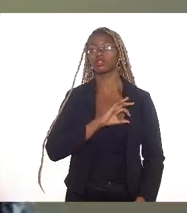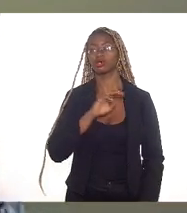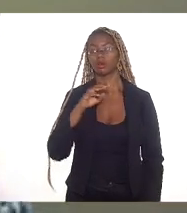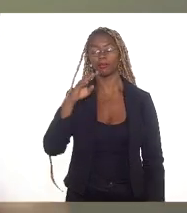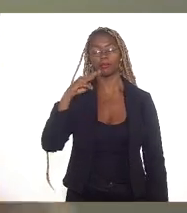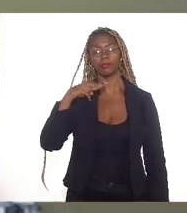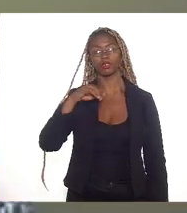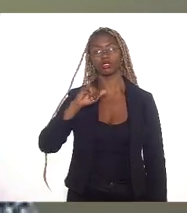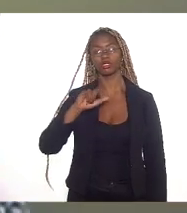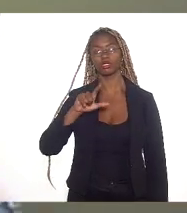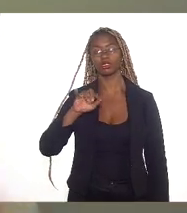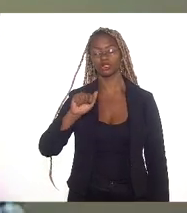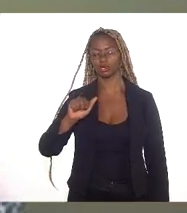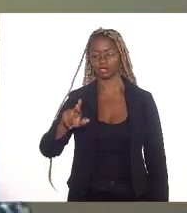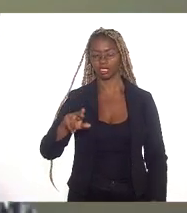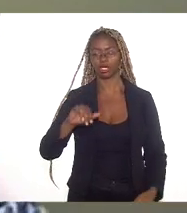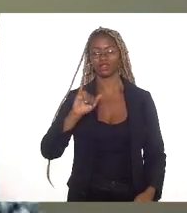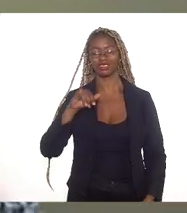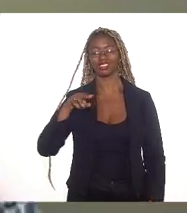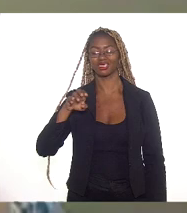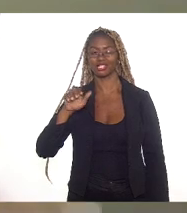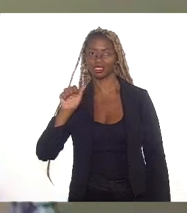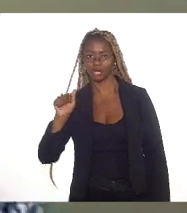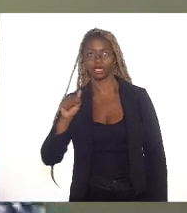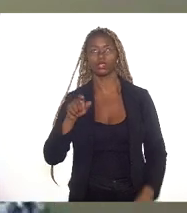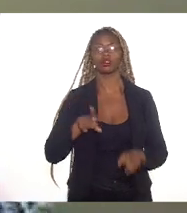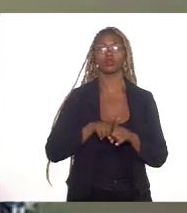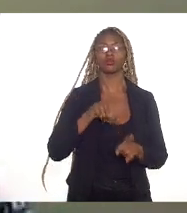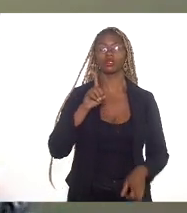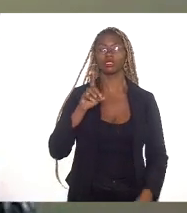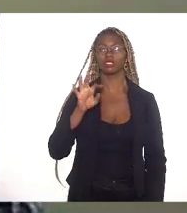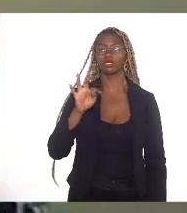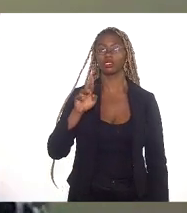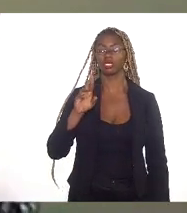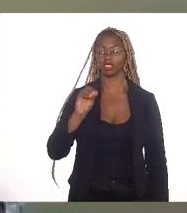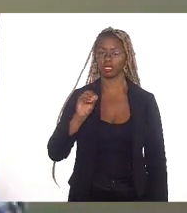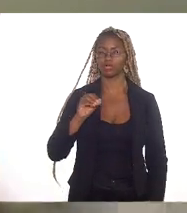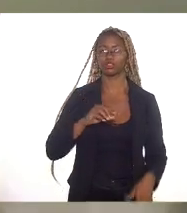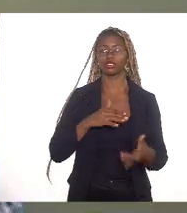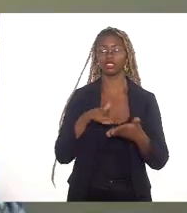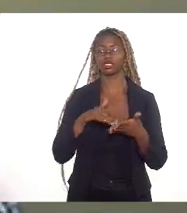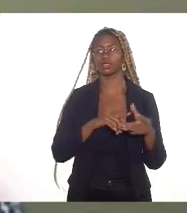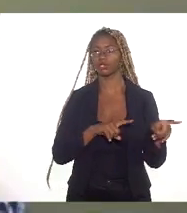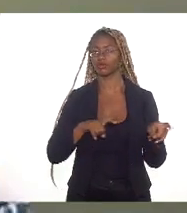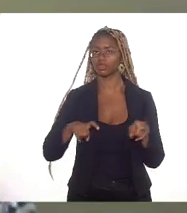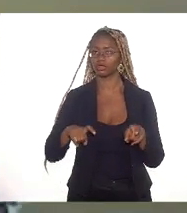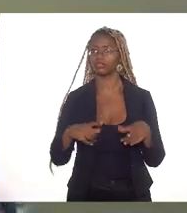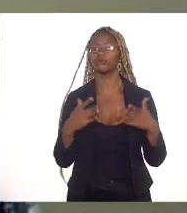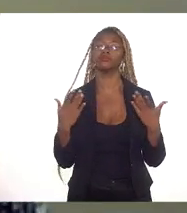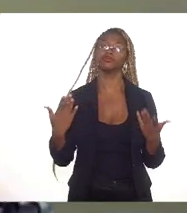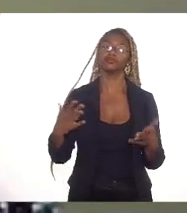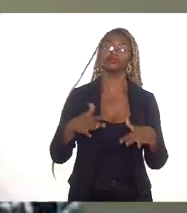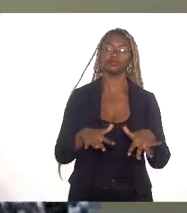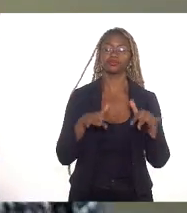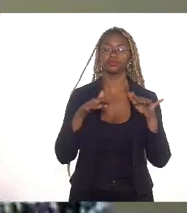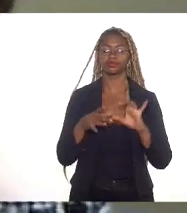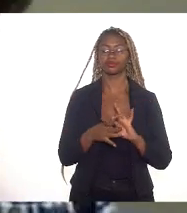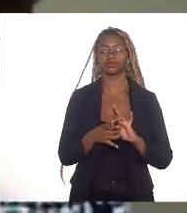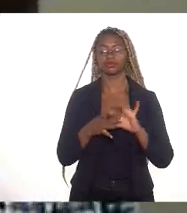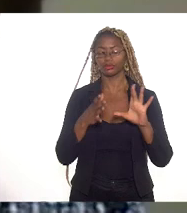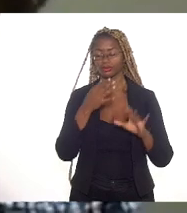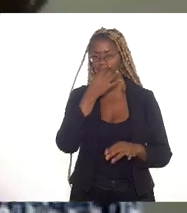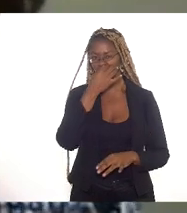de Trânsito, o INEA, o DETRO e a Secretaria de Fazenda. Na audiência pública,